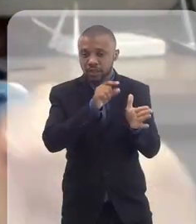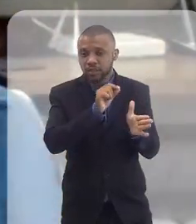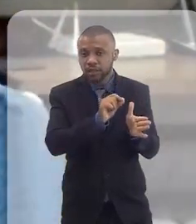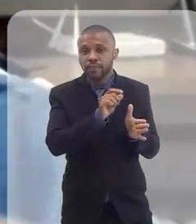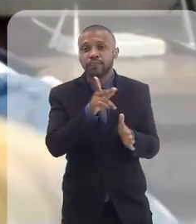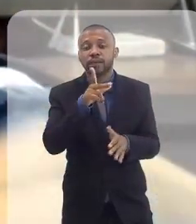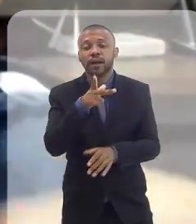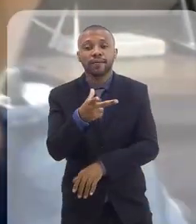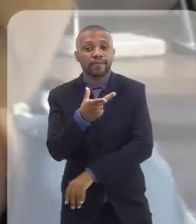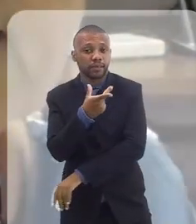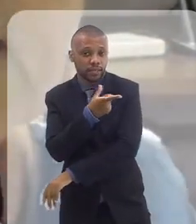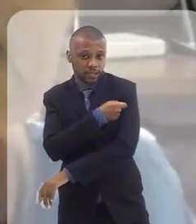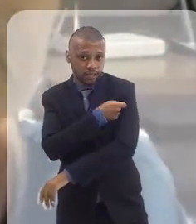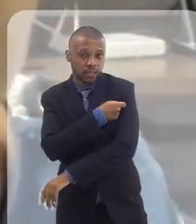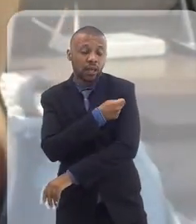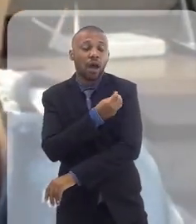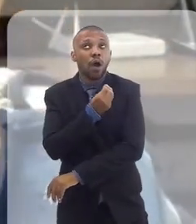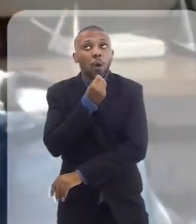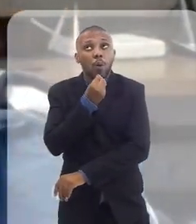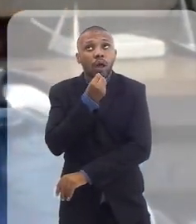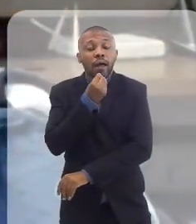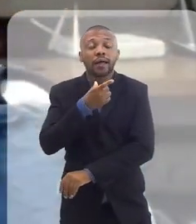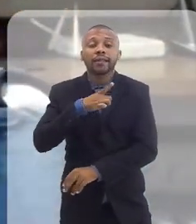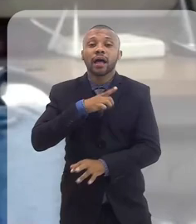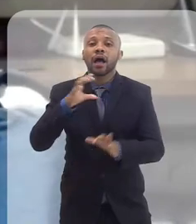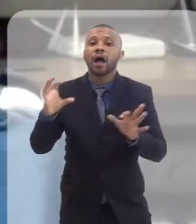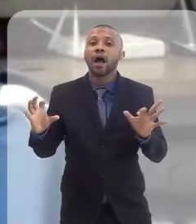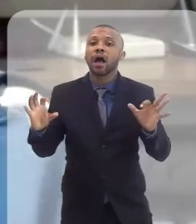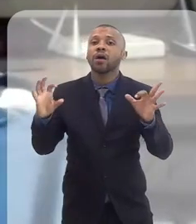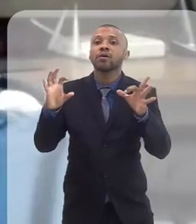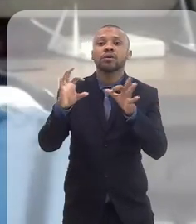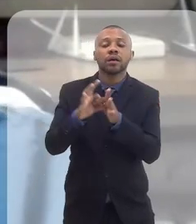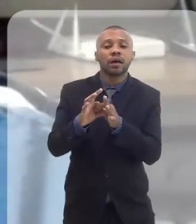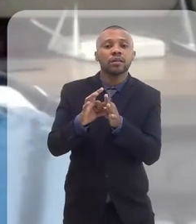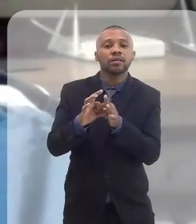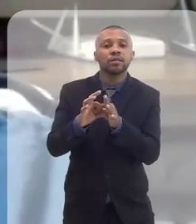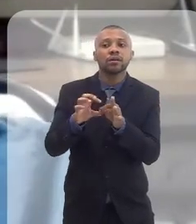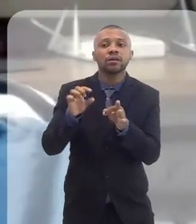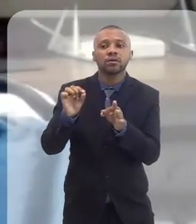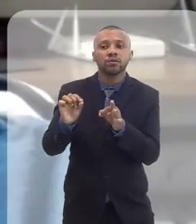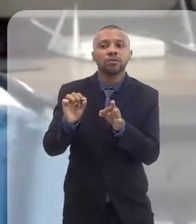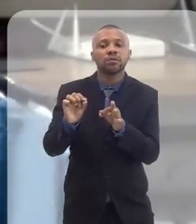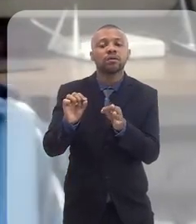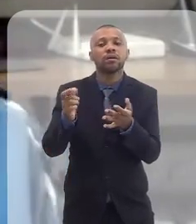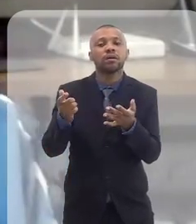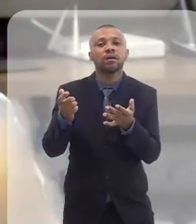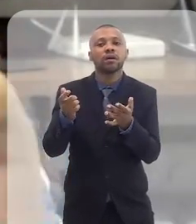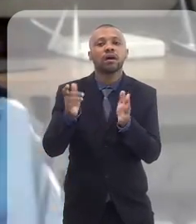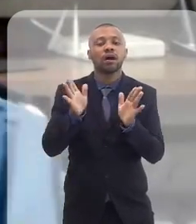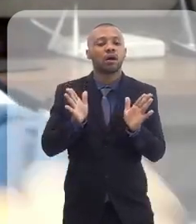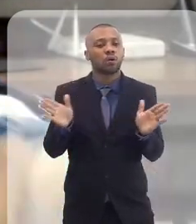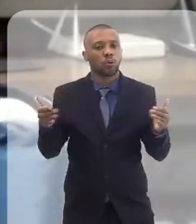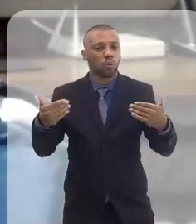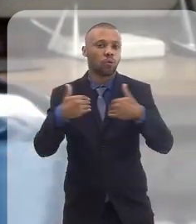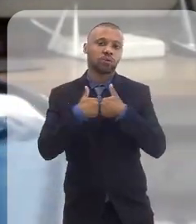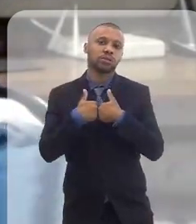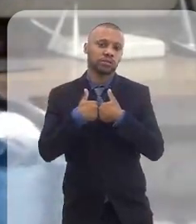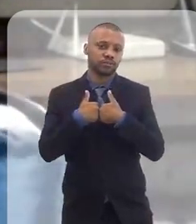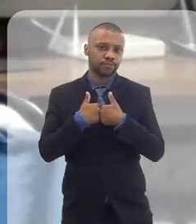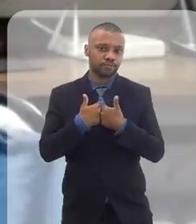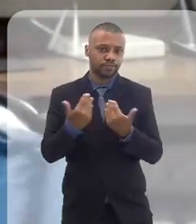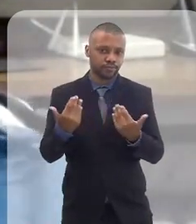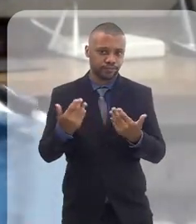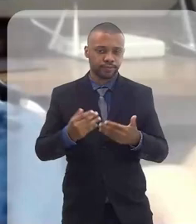trabalho que a vacina podia estar associada com síndrome do